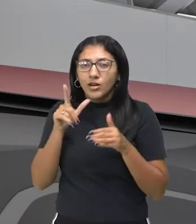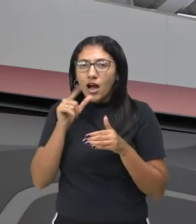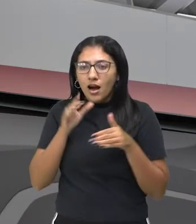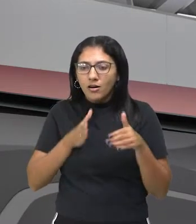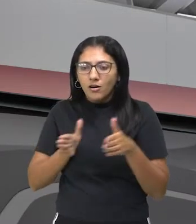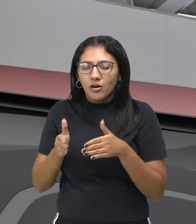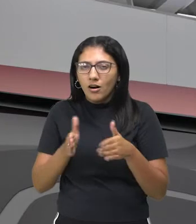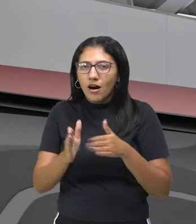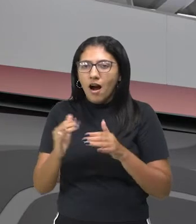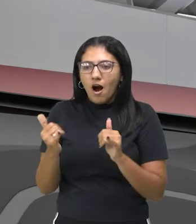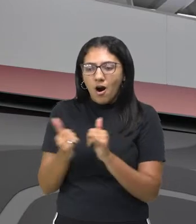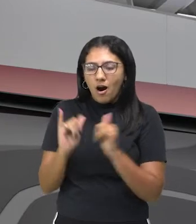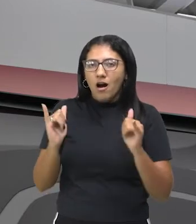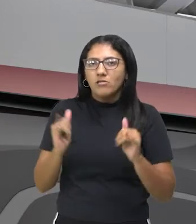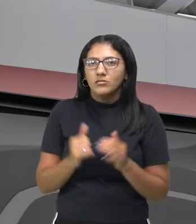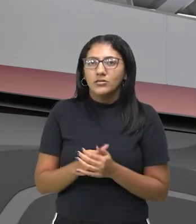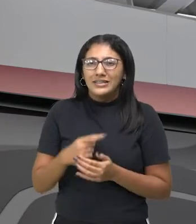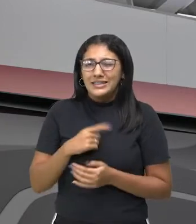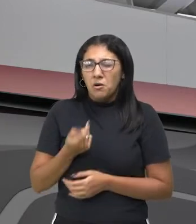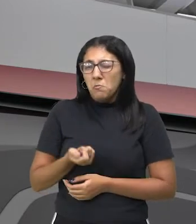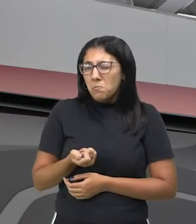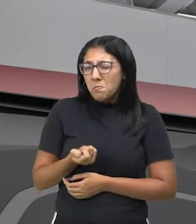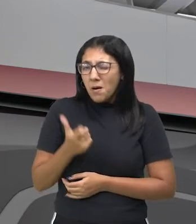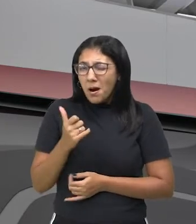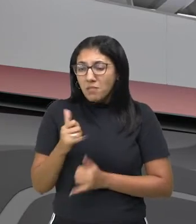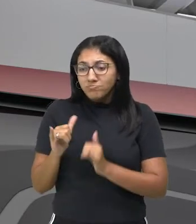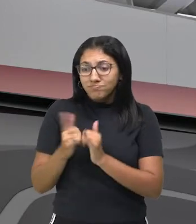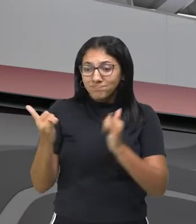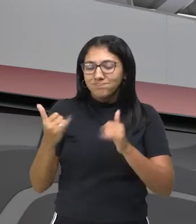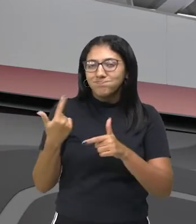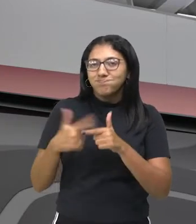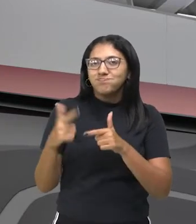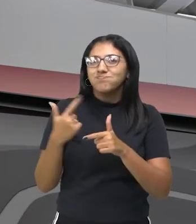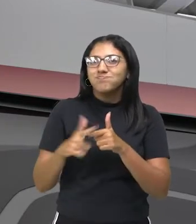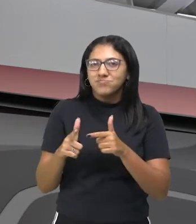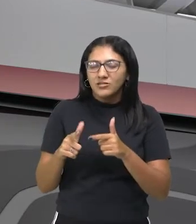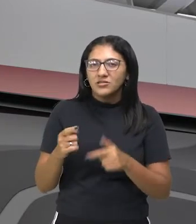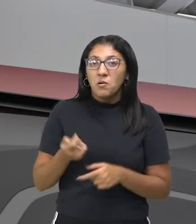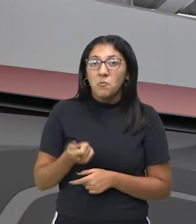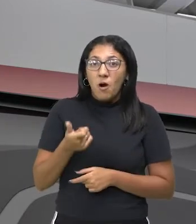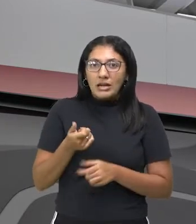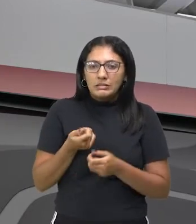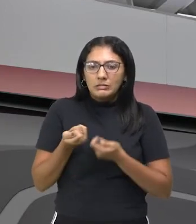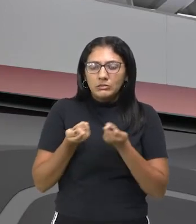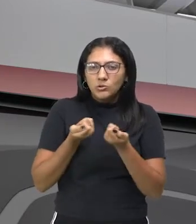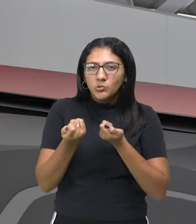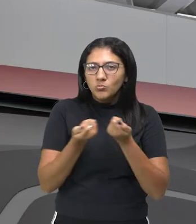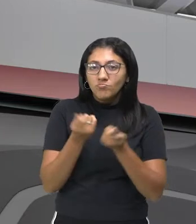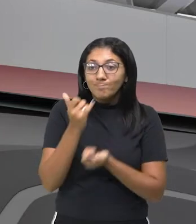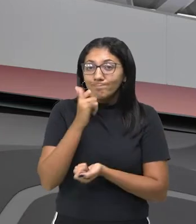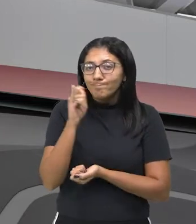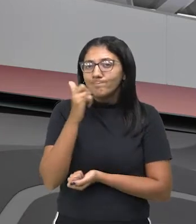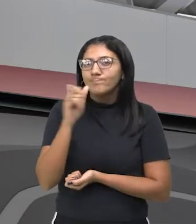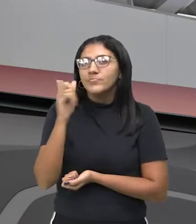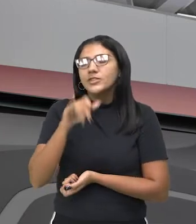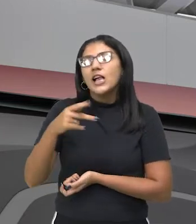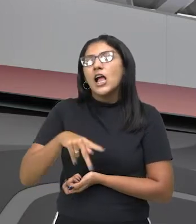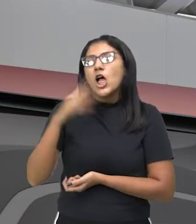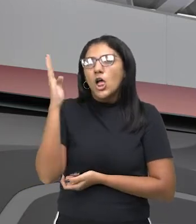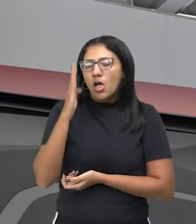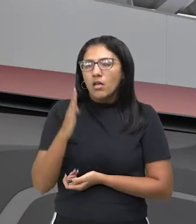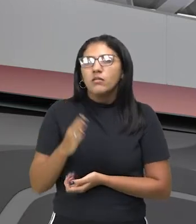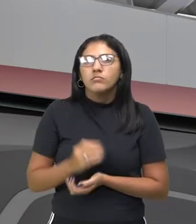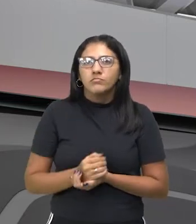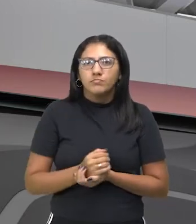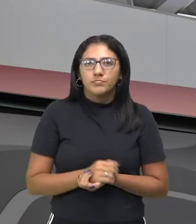então, e aí uma quase crise energética. Então, quase houve um racionamento da energia no Brasil, porque o Brasil